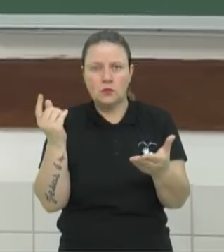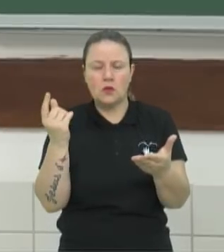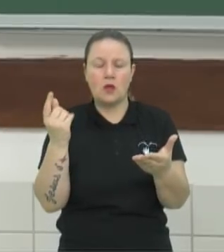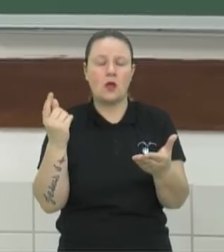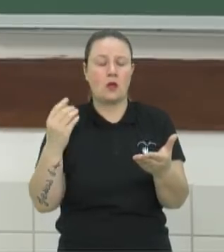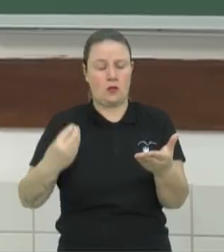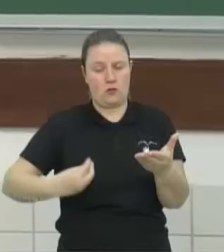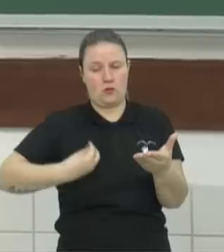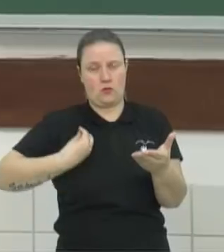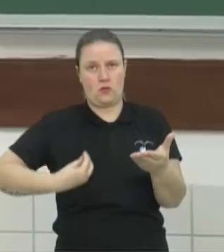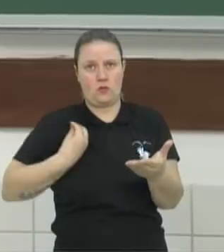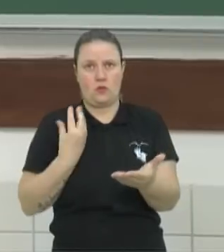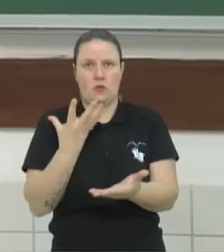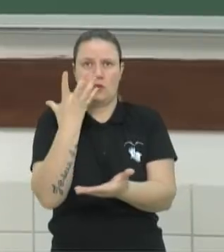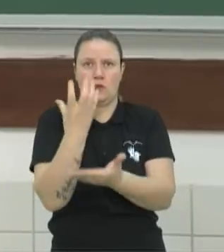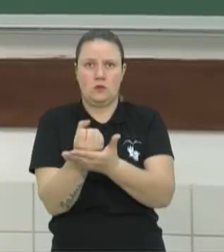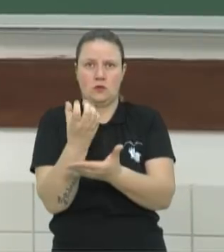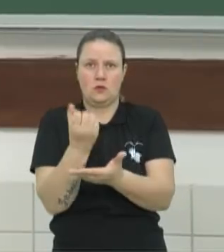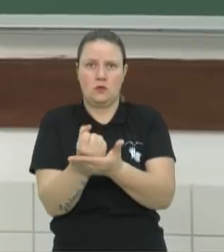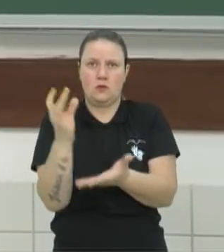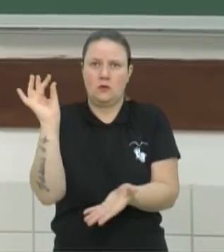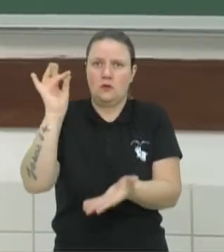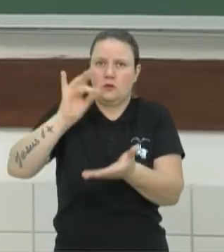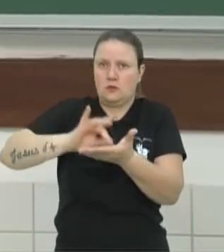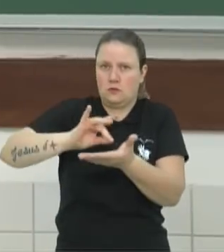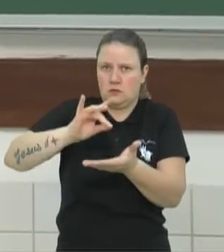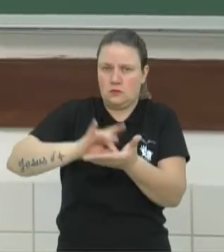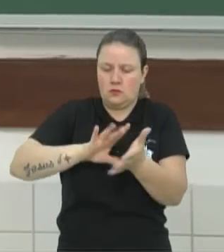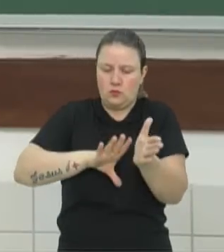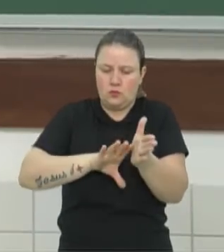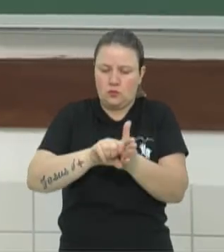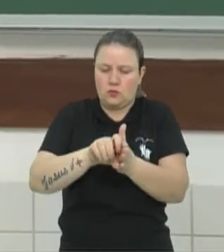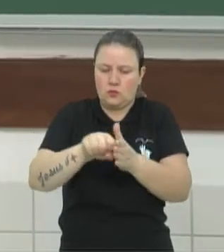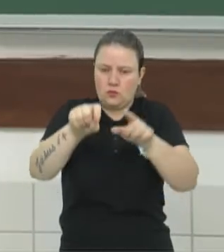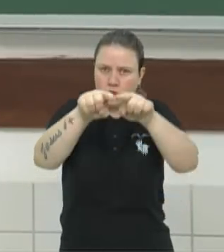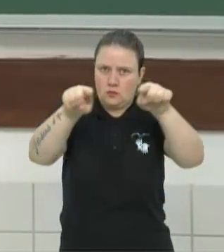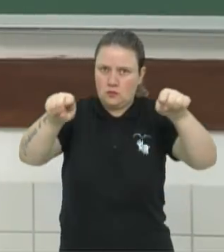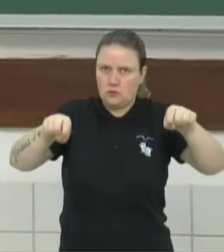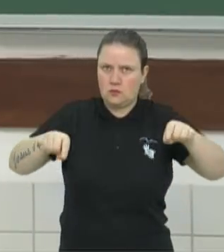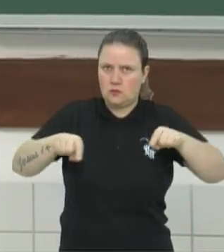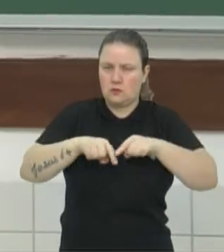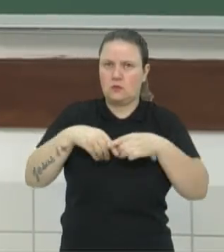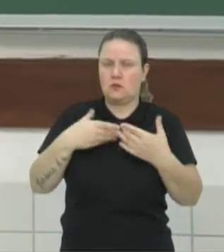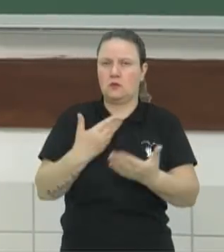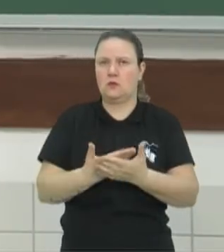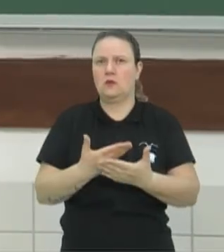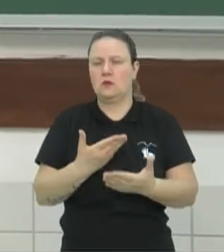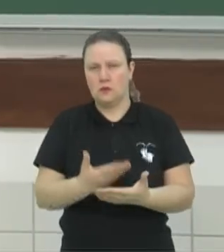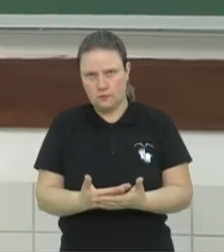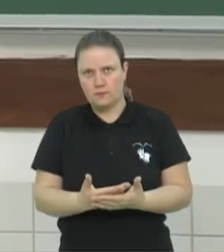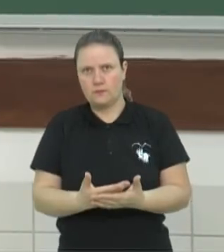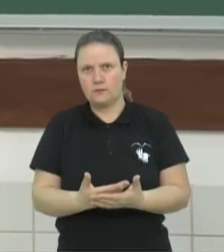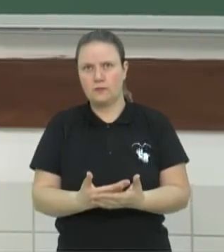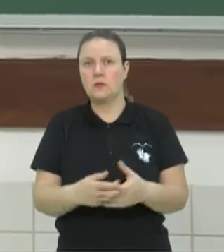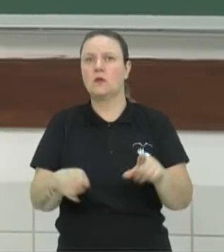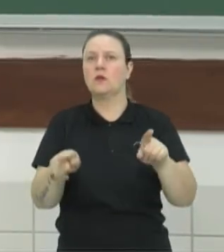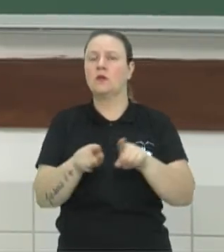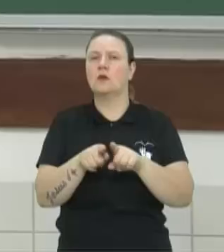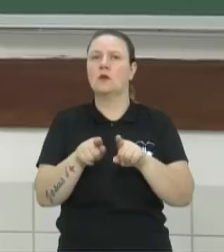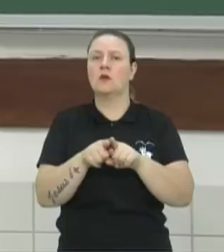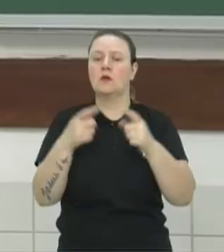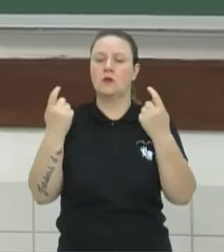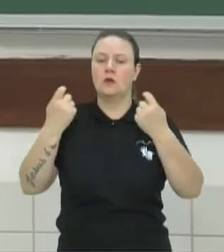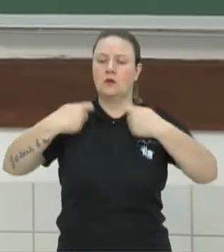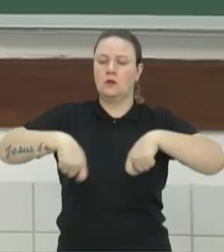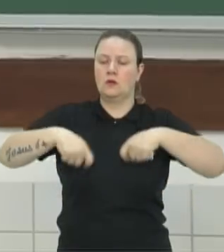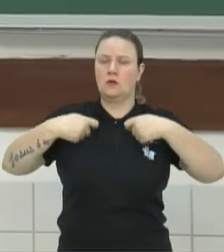presença lá no @escola, a sua presença lá no nosso site, você vai